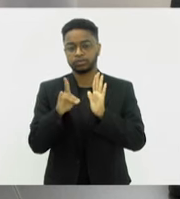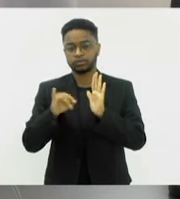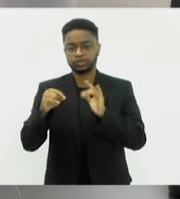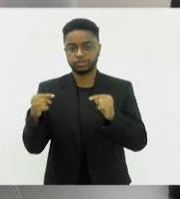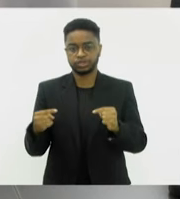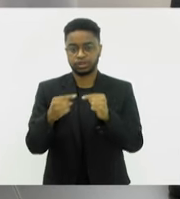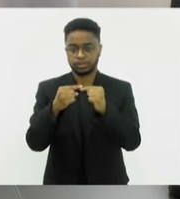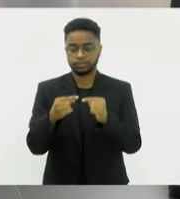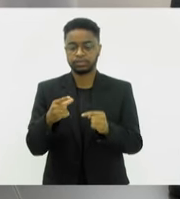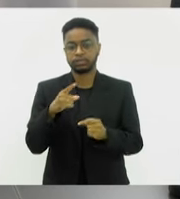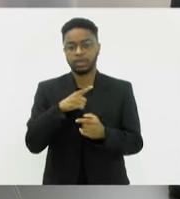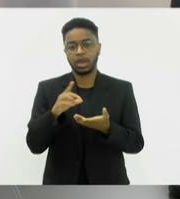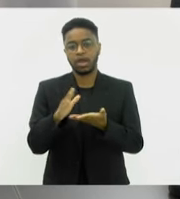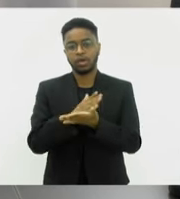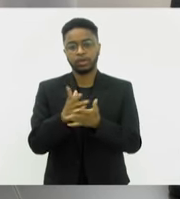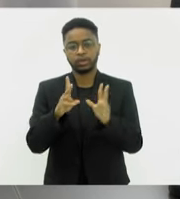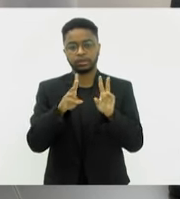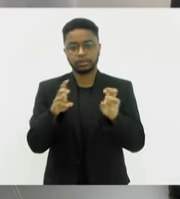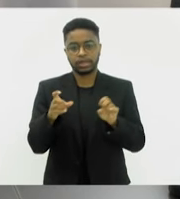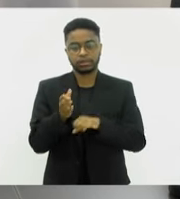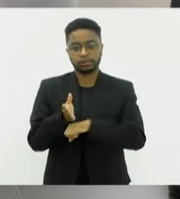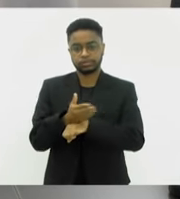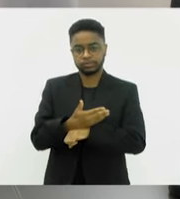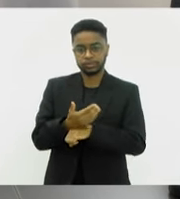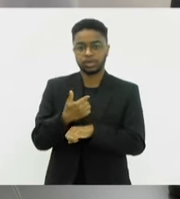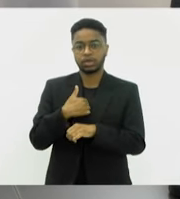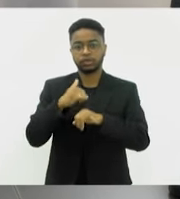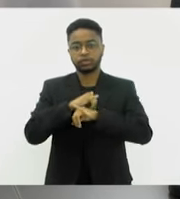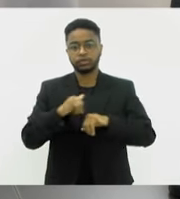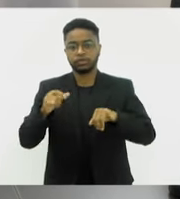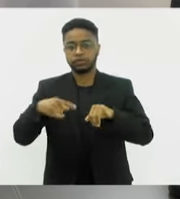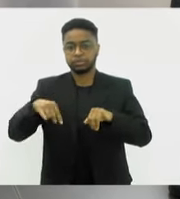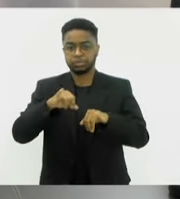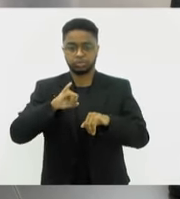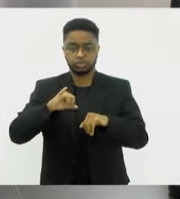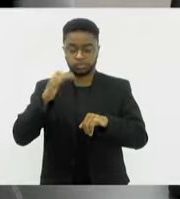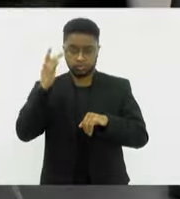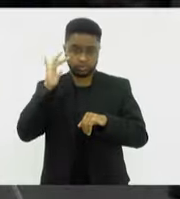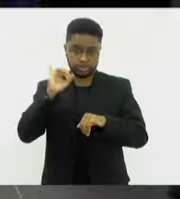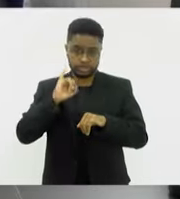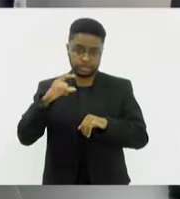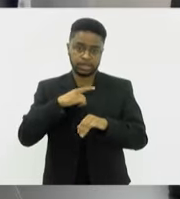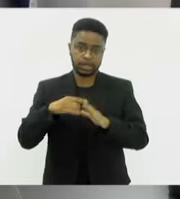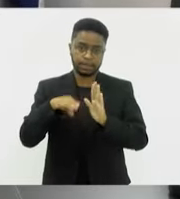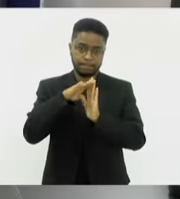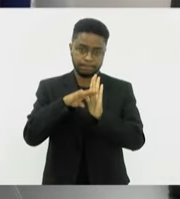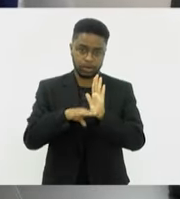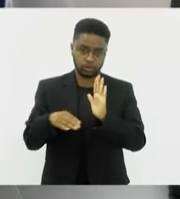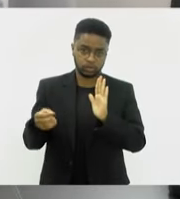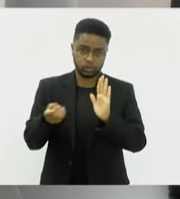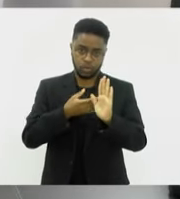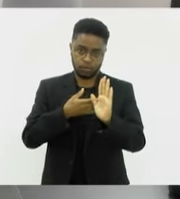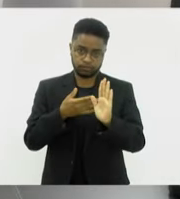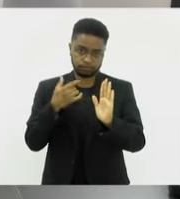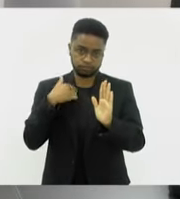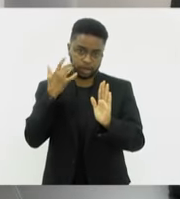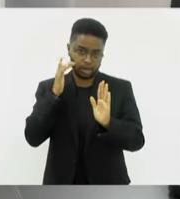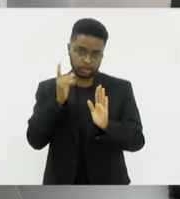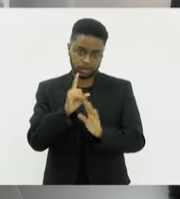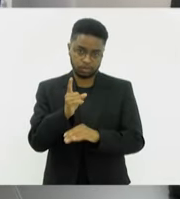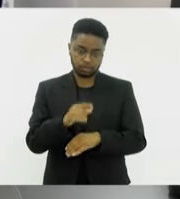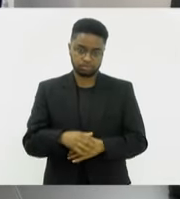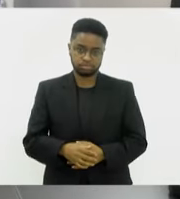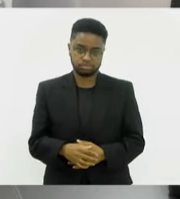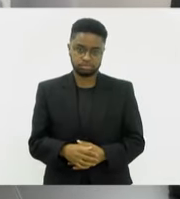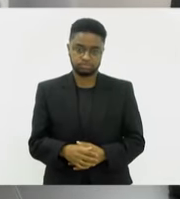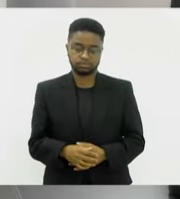Algumas questões de ordem, eu já antecipo que não sei se todos estão com a pauta mais recente, acho que não. Então, com essas questões de ordem aqui,